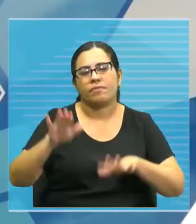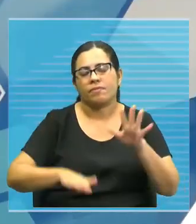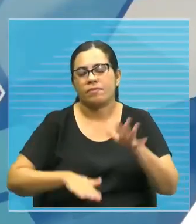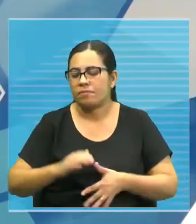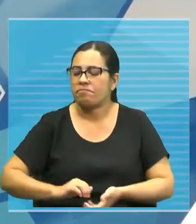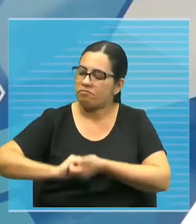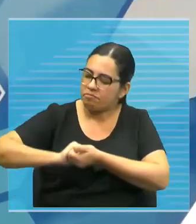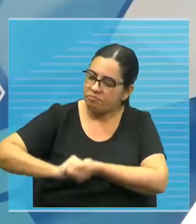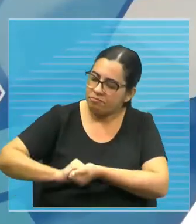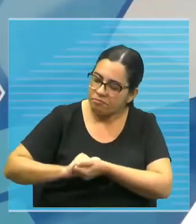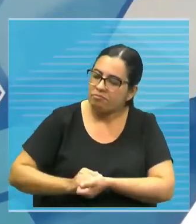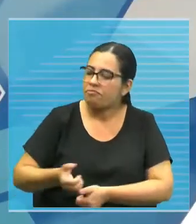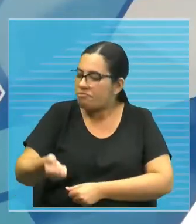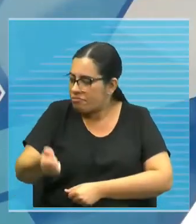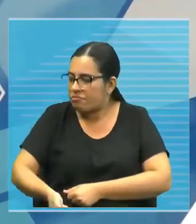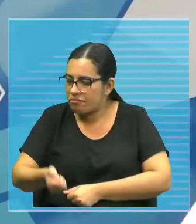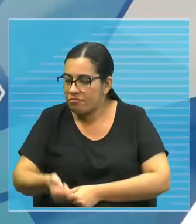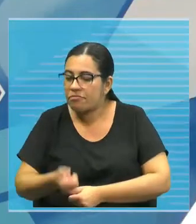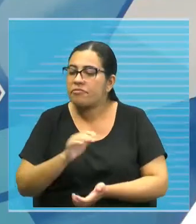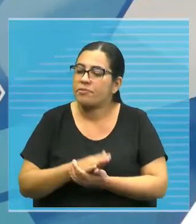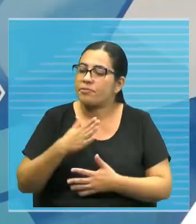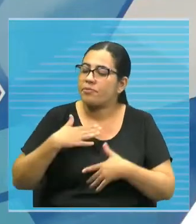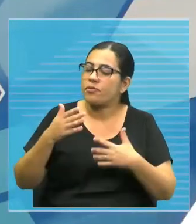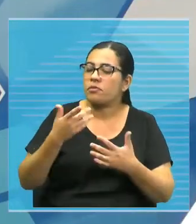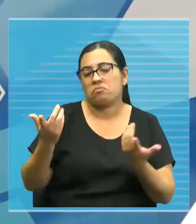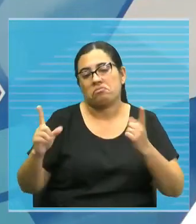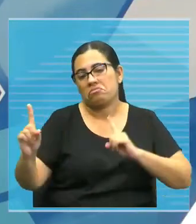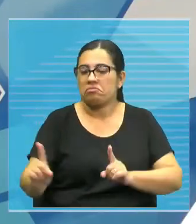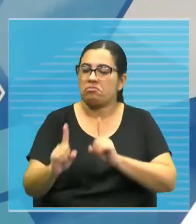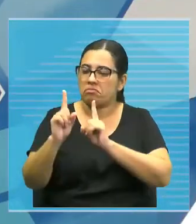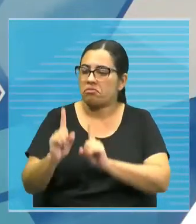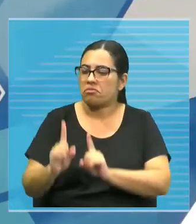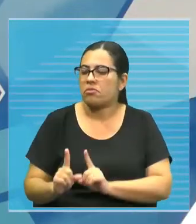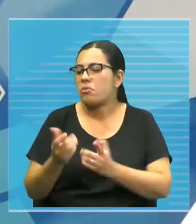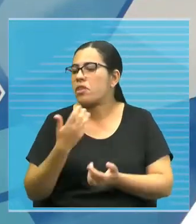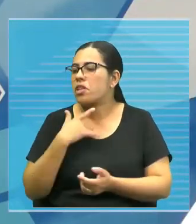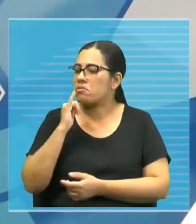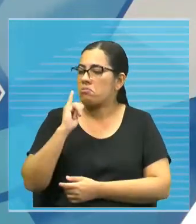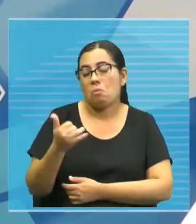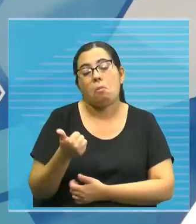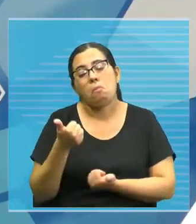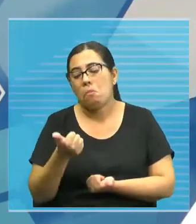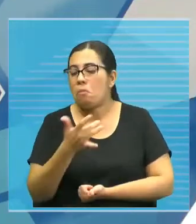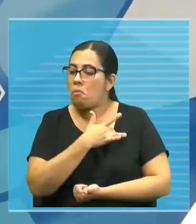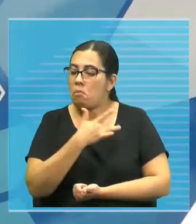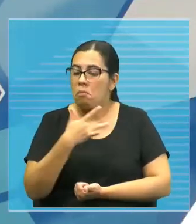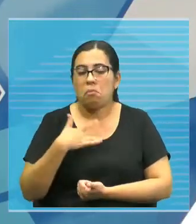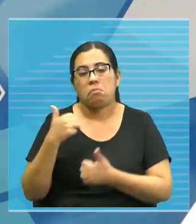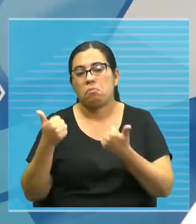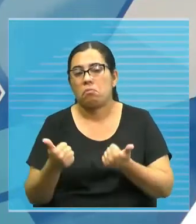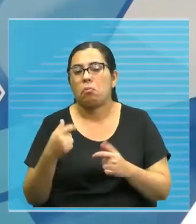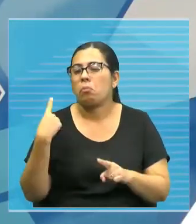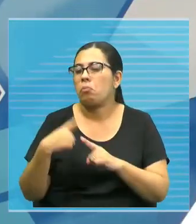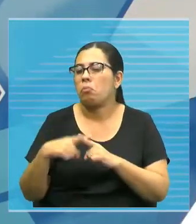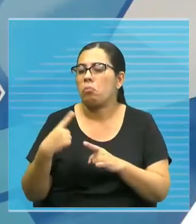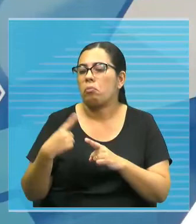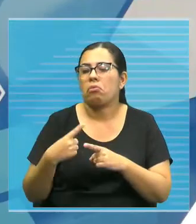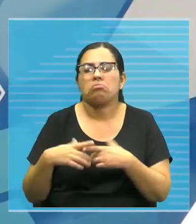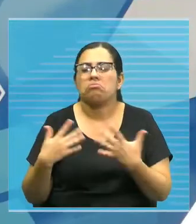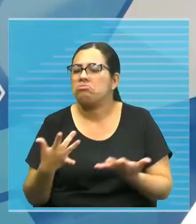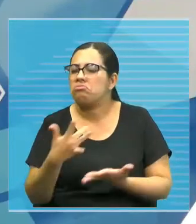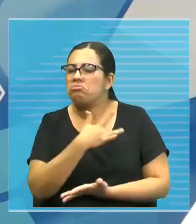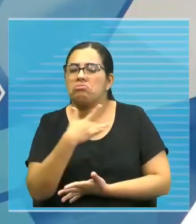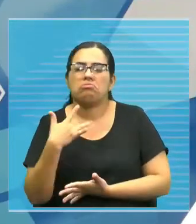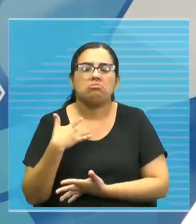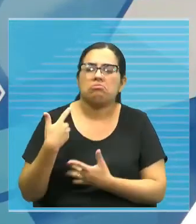na mão, né? E diz, olha, eu graças a Deus, estou com saúde. E por que que você está com saúde? Eu estou